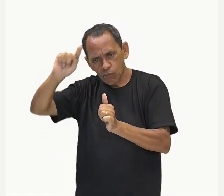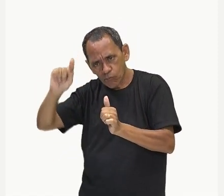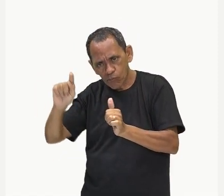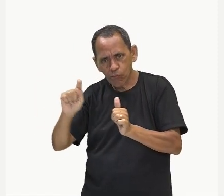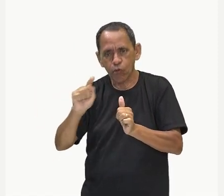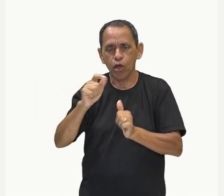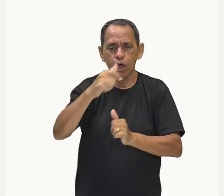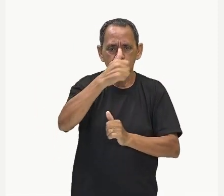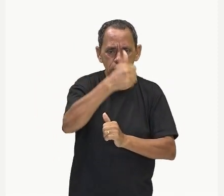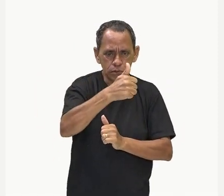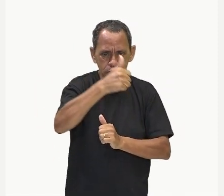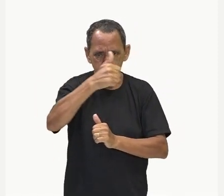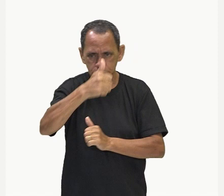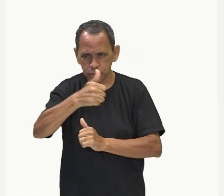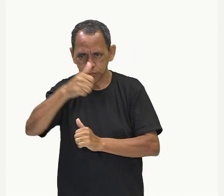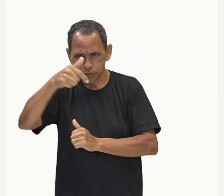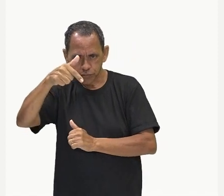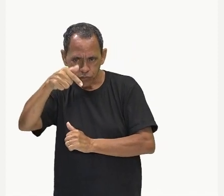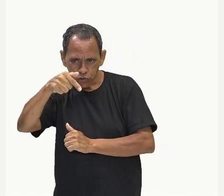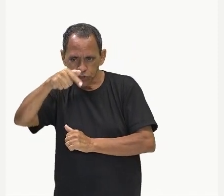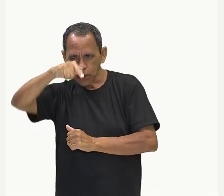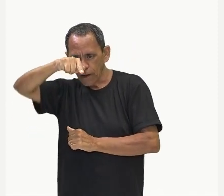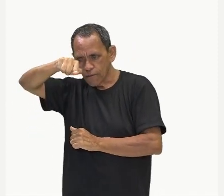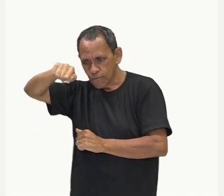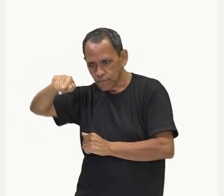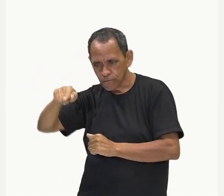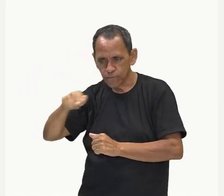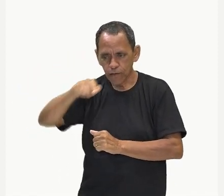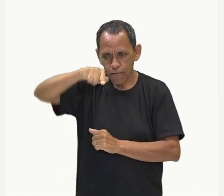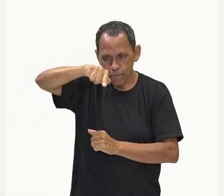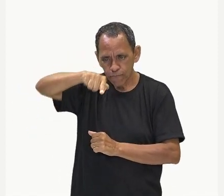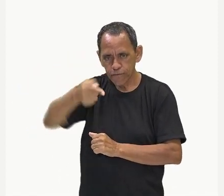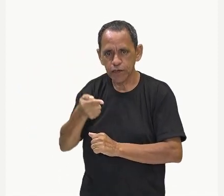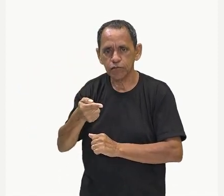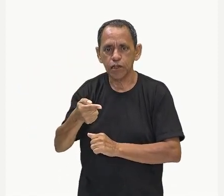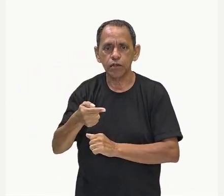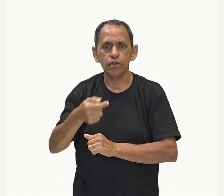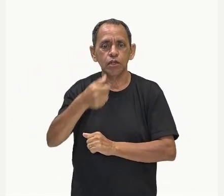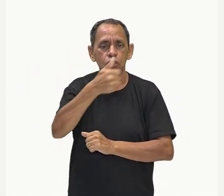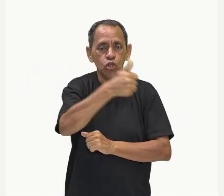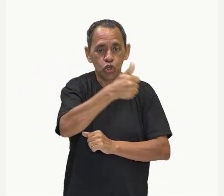um número do meu número. Então, 117 vai virar